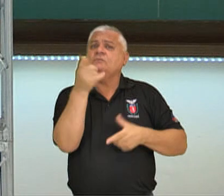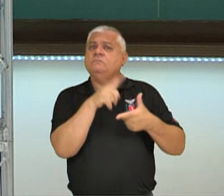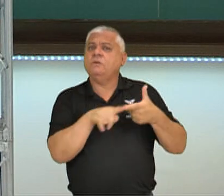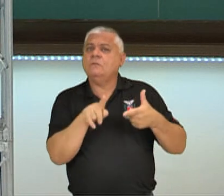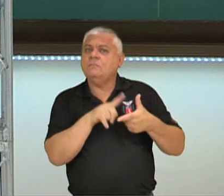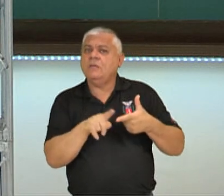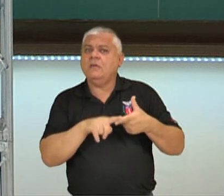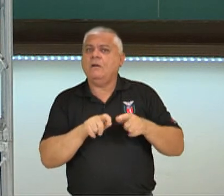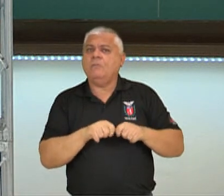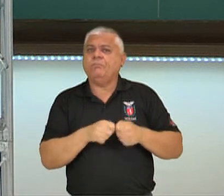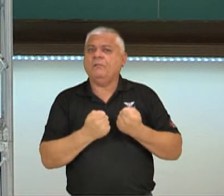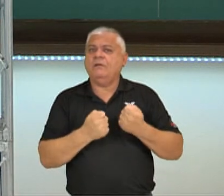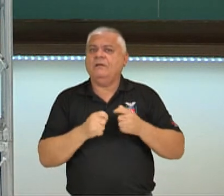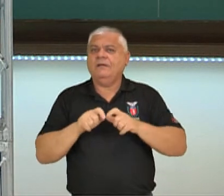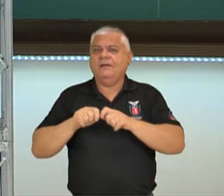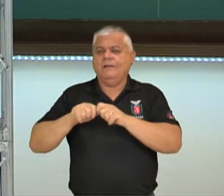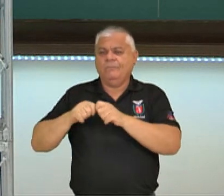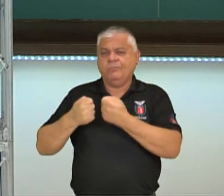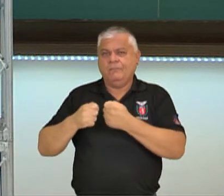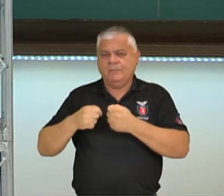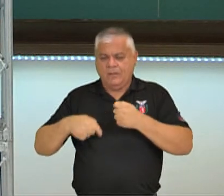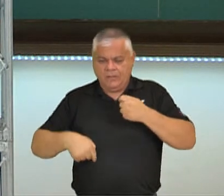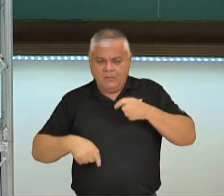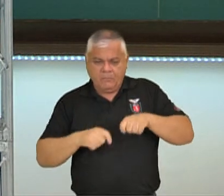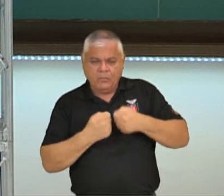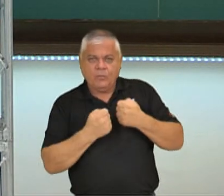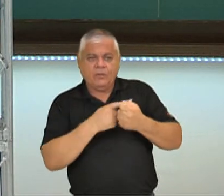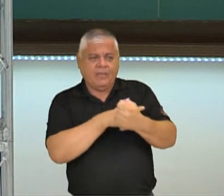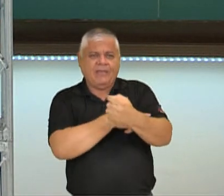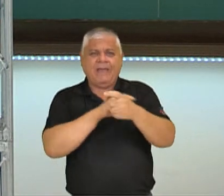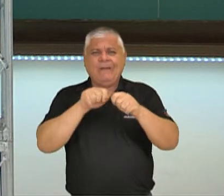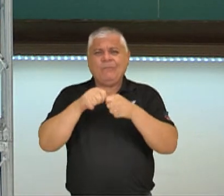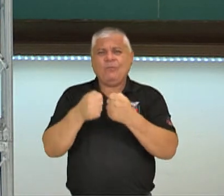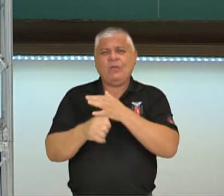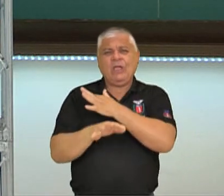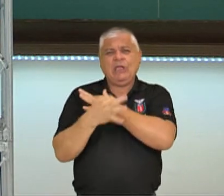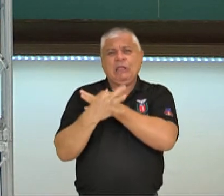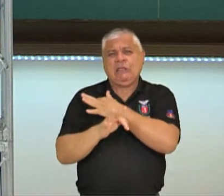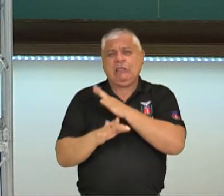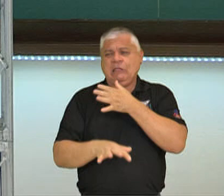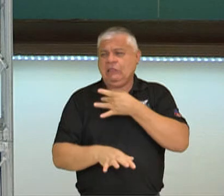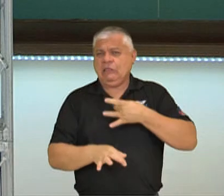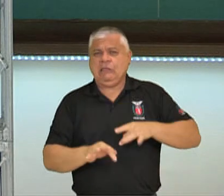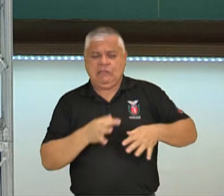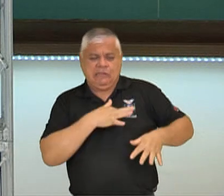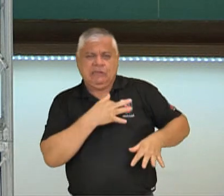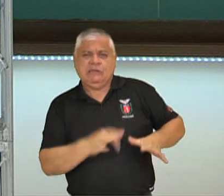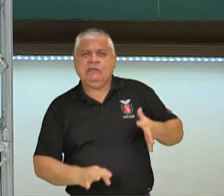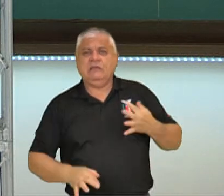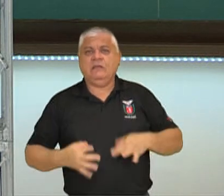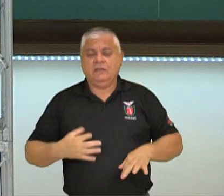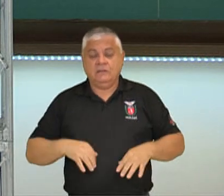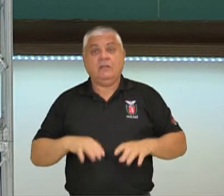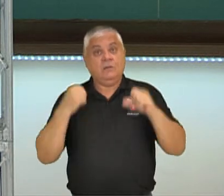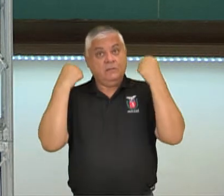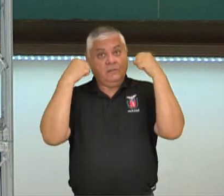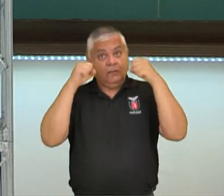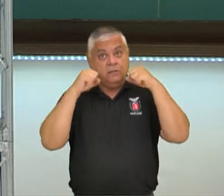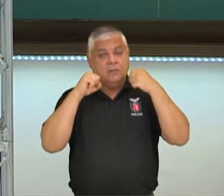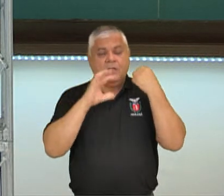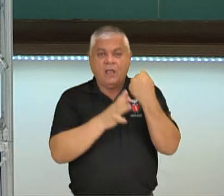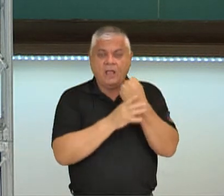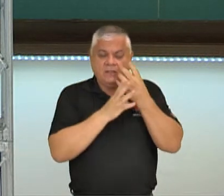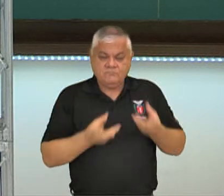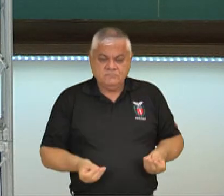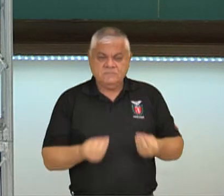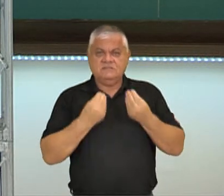vai estragar por falta de exercício físico. Então, o exercício físico, ele serve para garantir